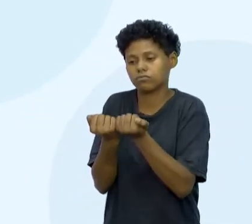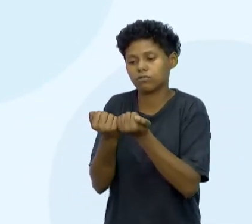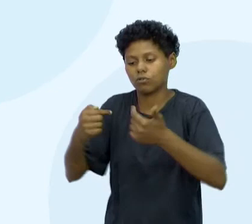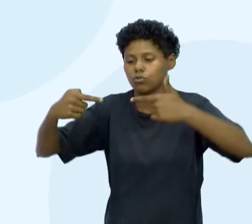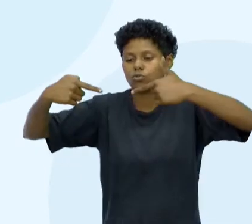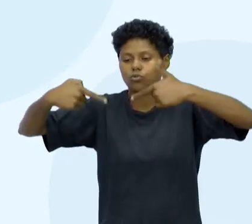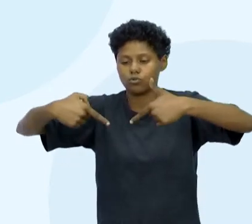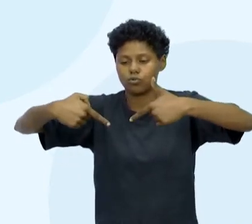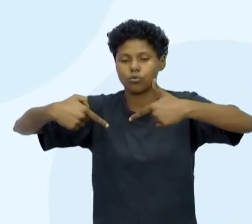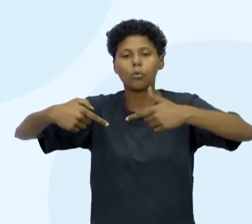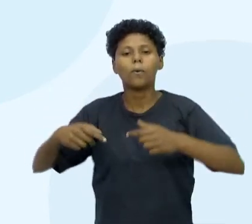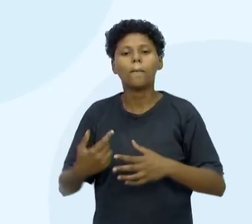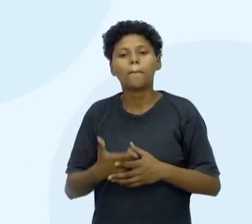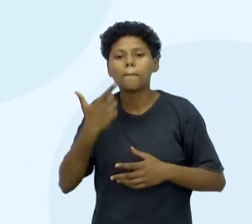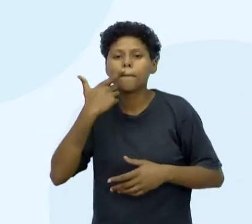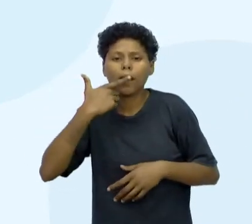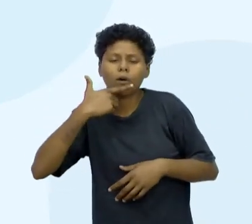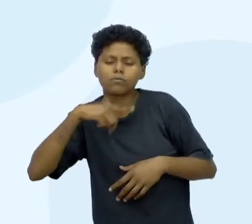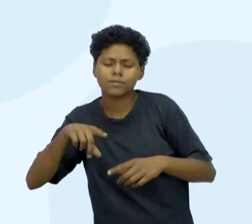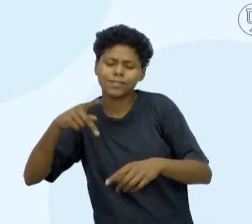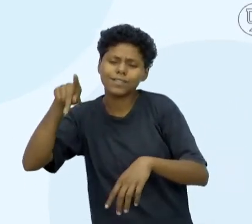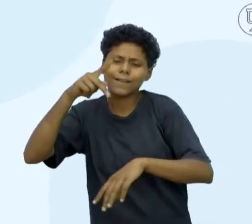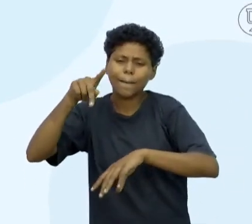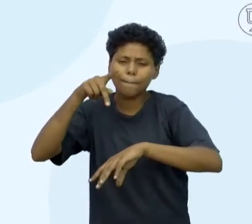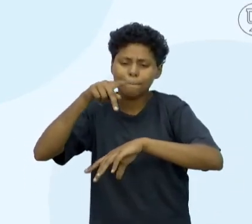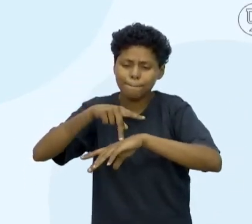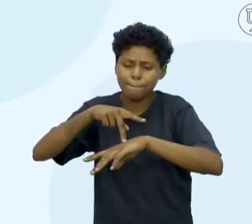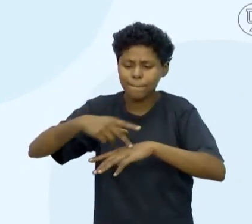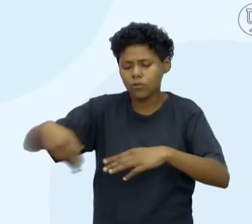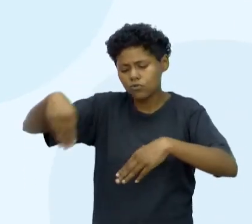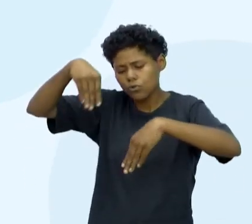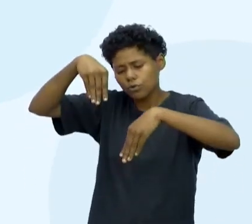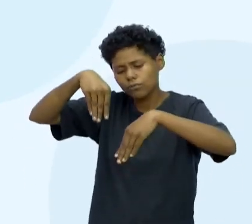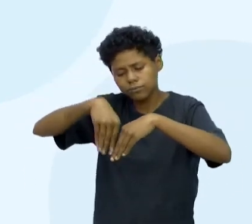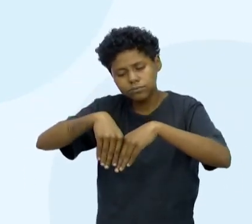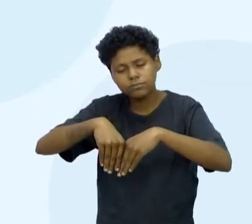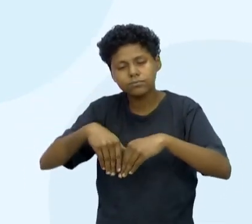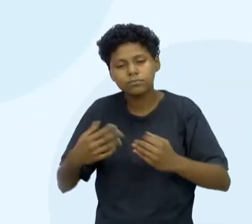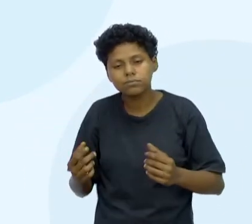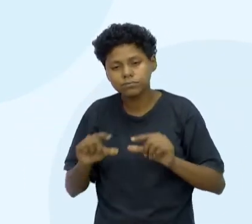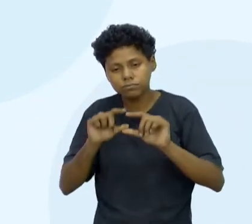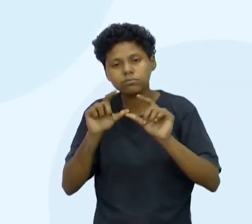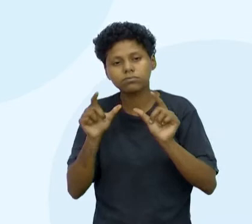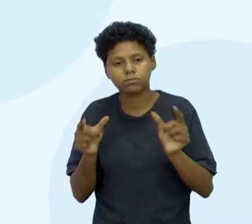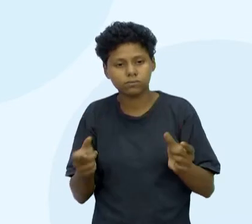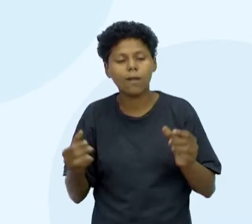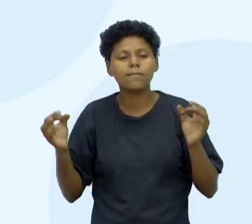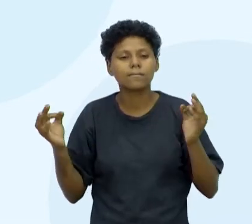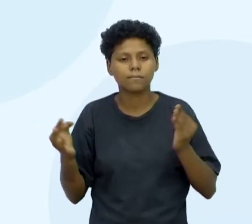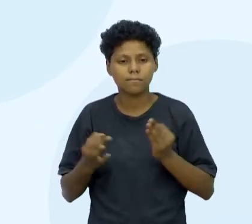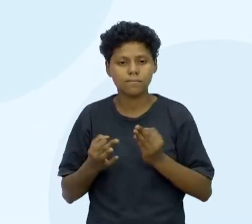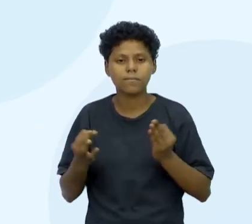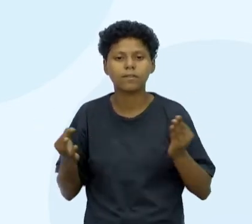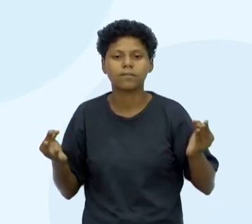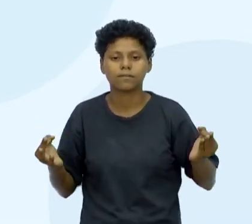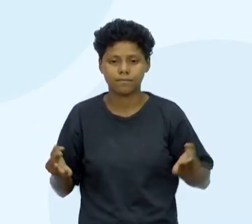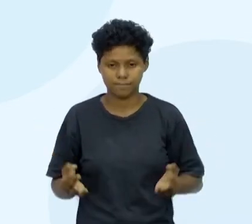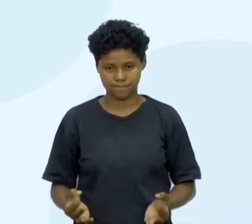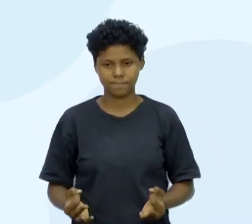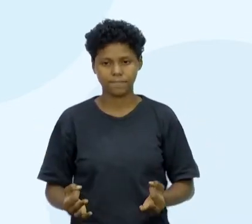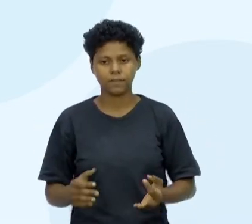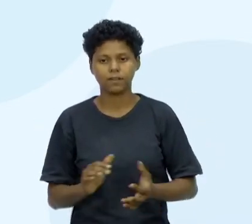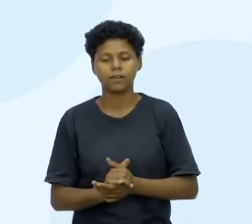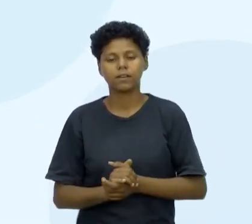dessa pedra mestra aqui, na verdade, está distribuída nessa pedra e nessa pedra, na 1 e na 2, que por sua